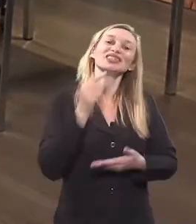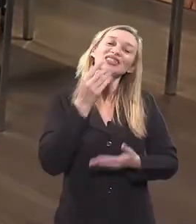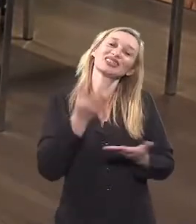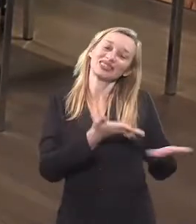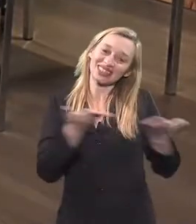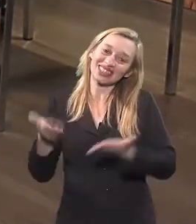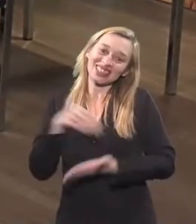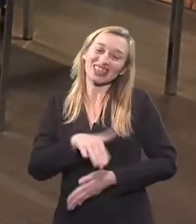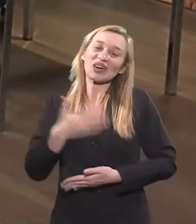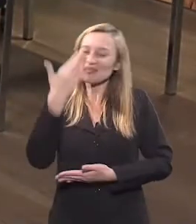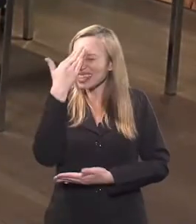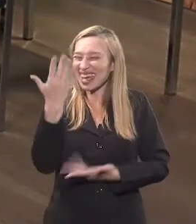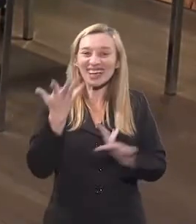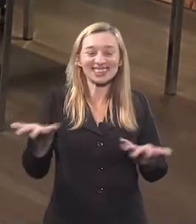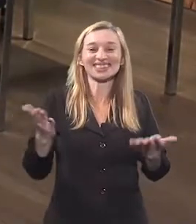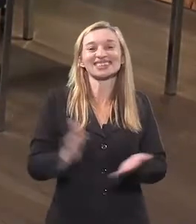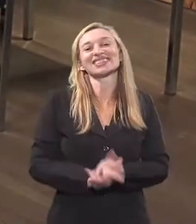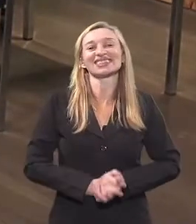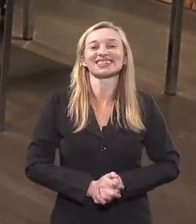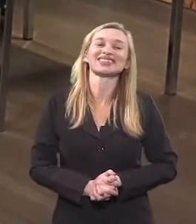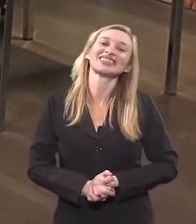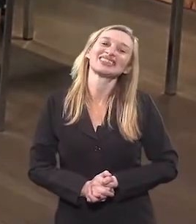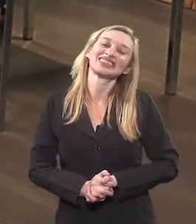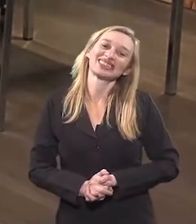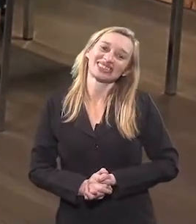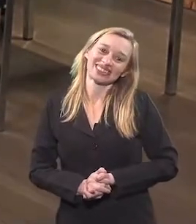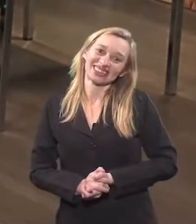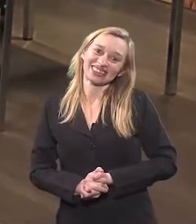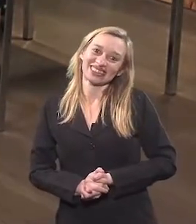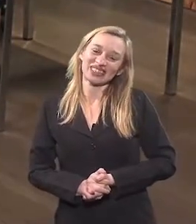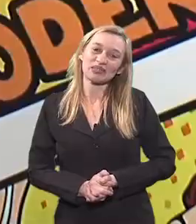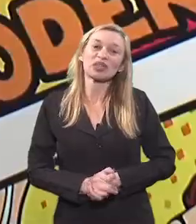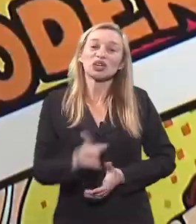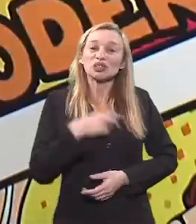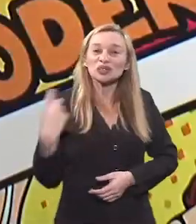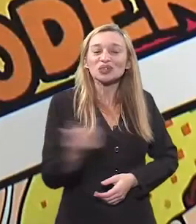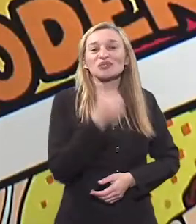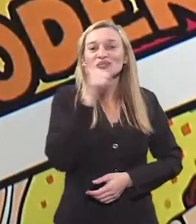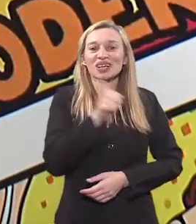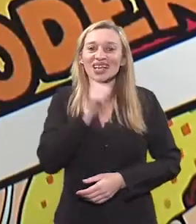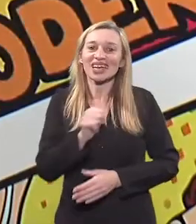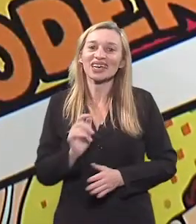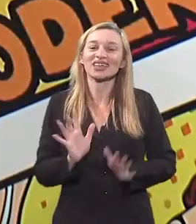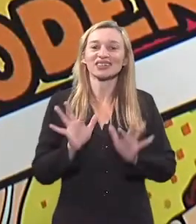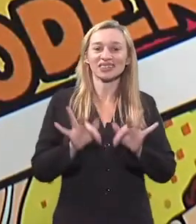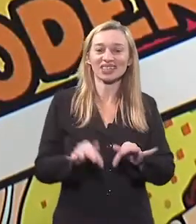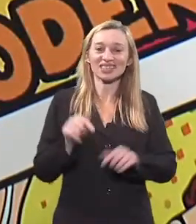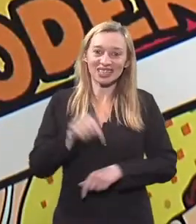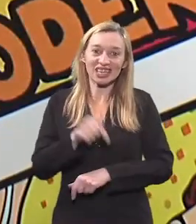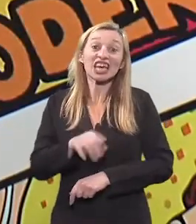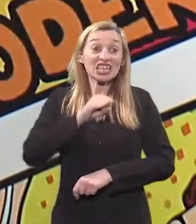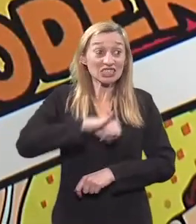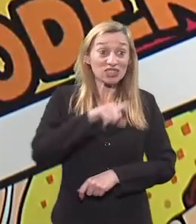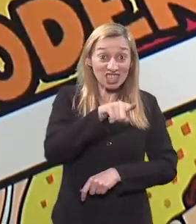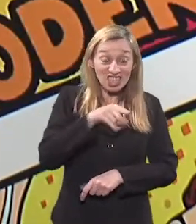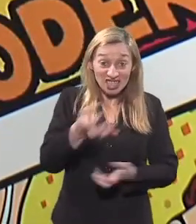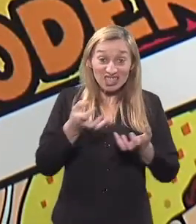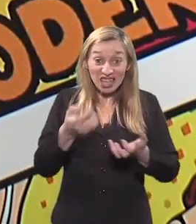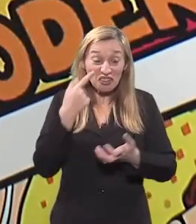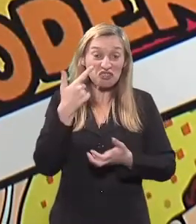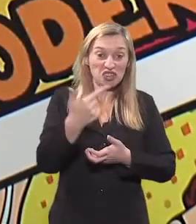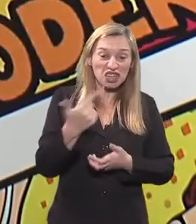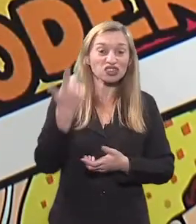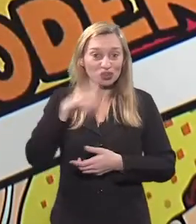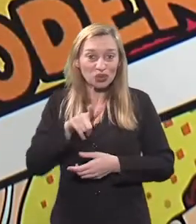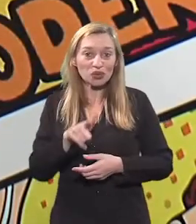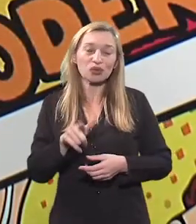vocês, viu? Nós é que agradecemos. Nossa, muito obrigada. Obrigada. O Toda Mulher fica por aqui. Se você quiser rever